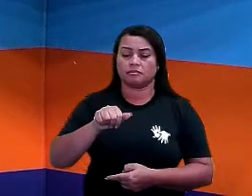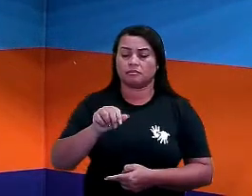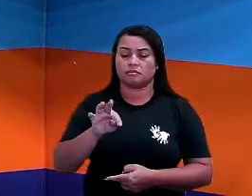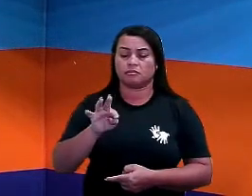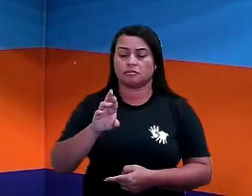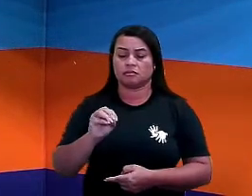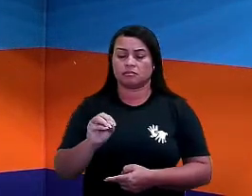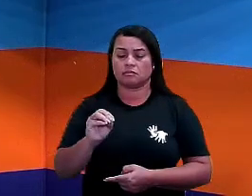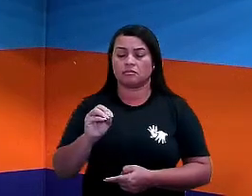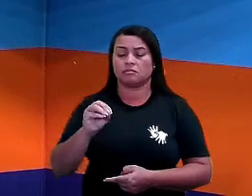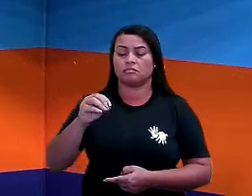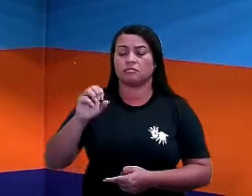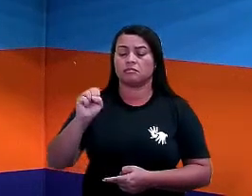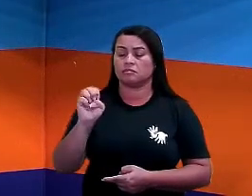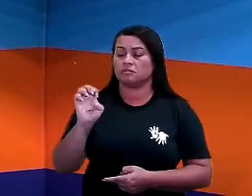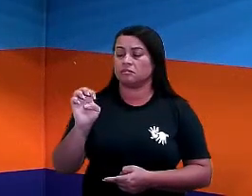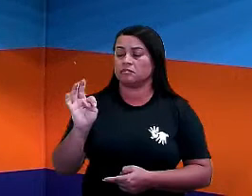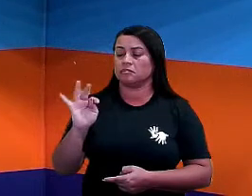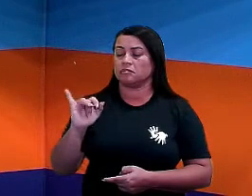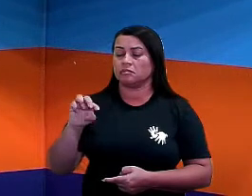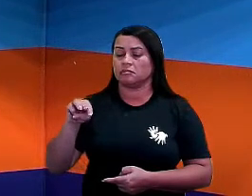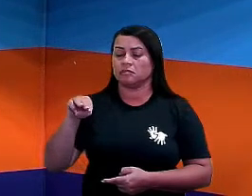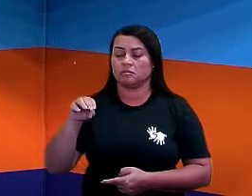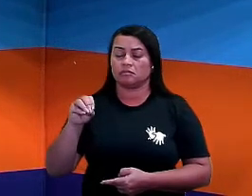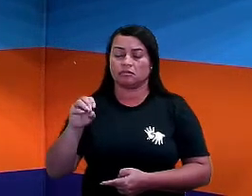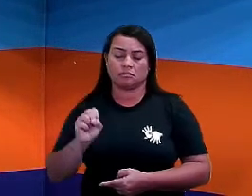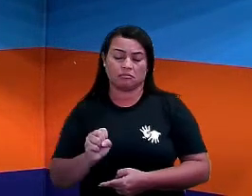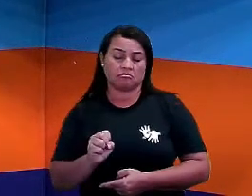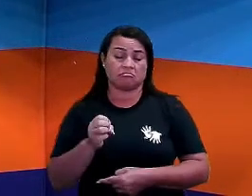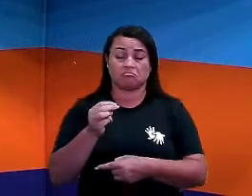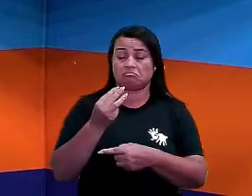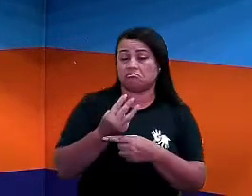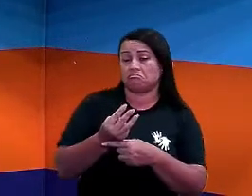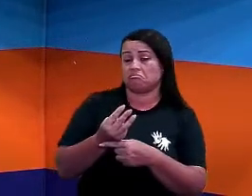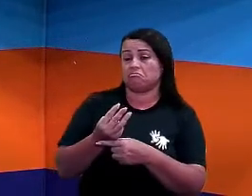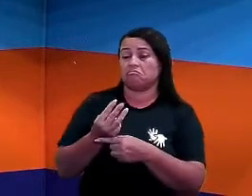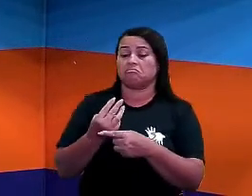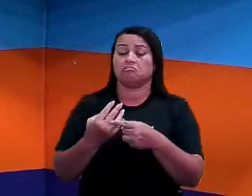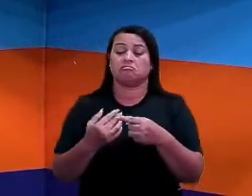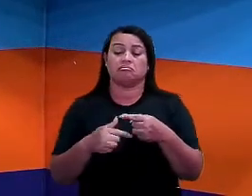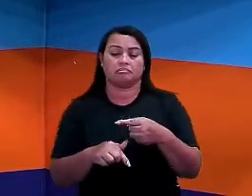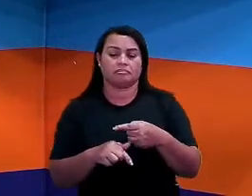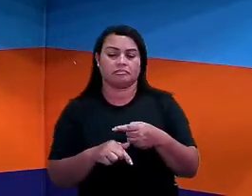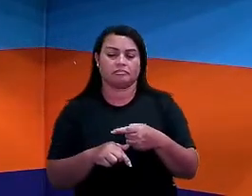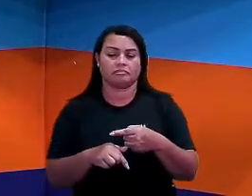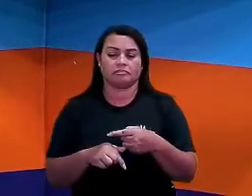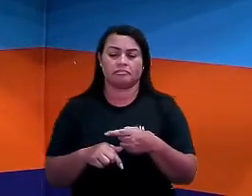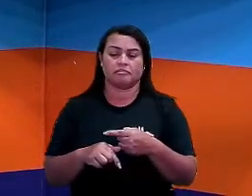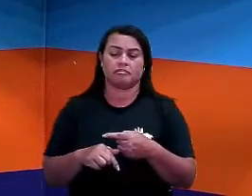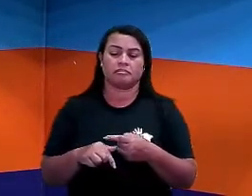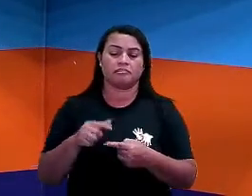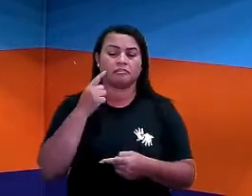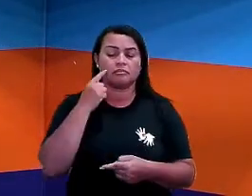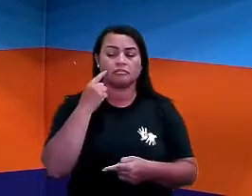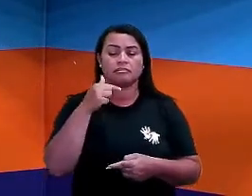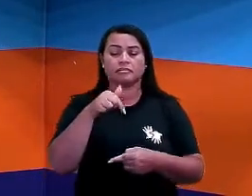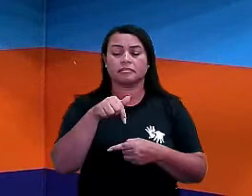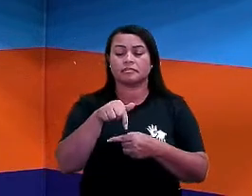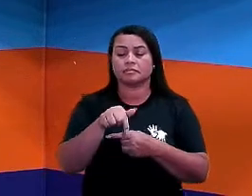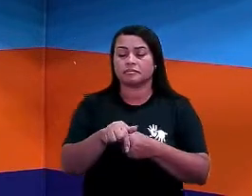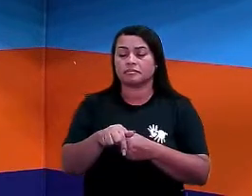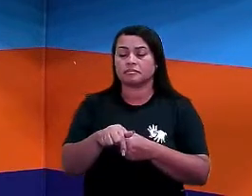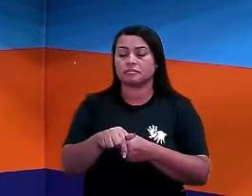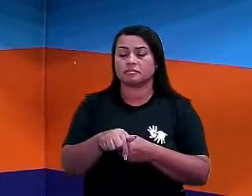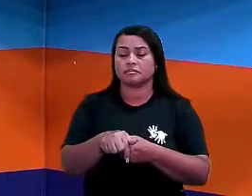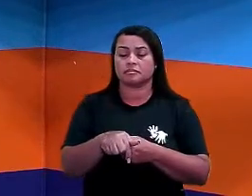4/7, tá? Se fosse um 3 no lugar do 4, 3/7. Agora, vamos aqui para cima.